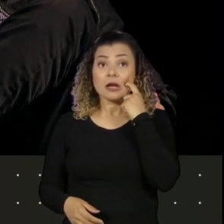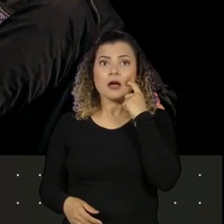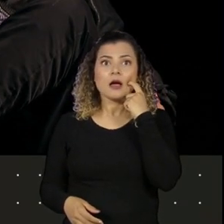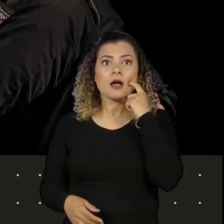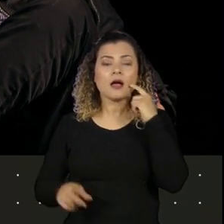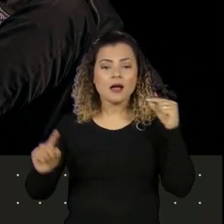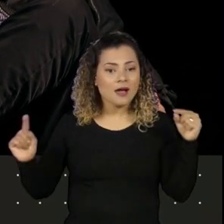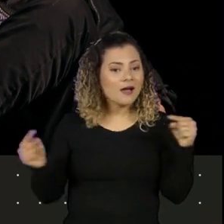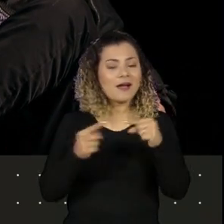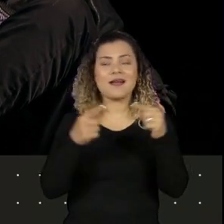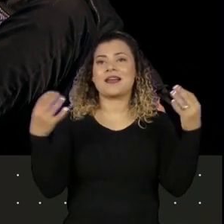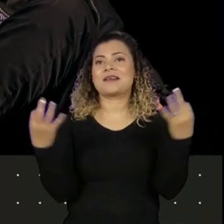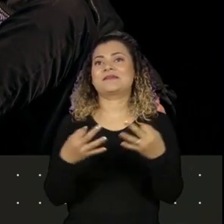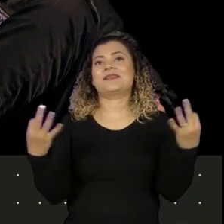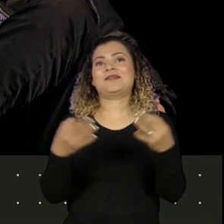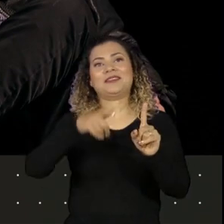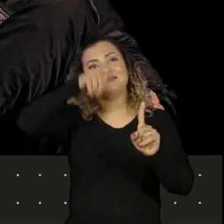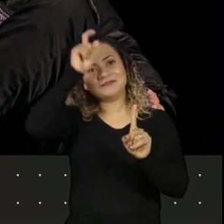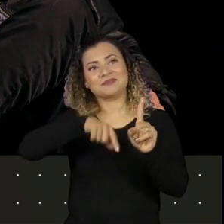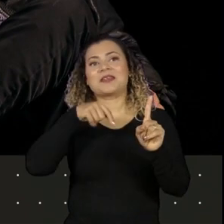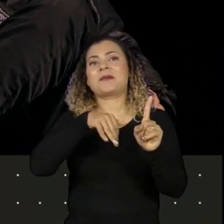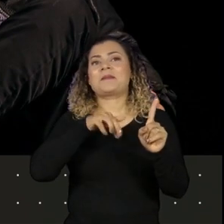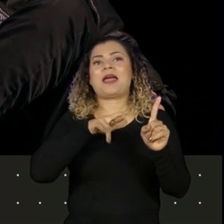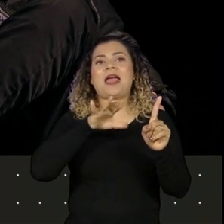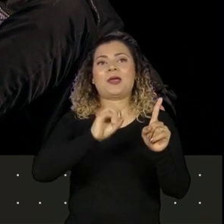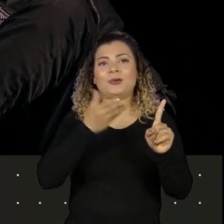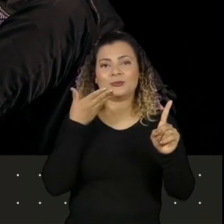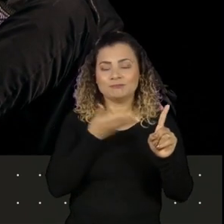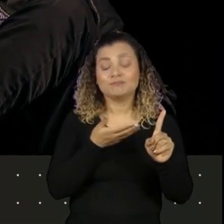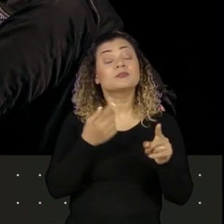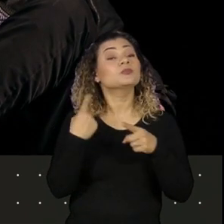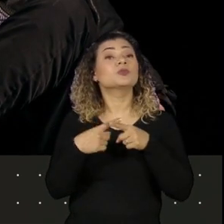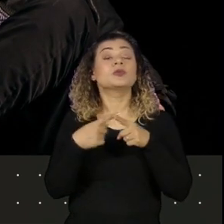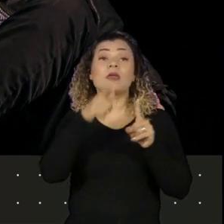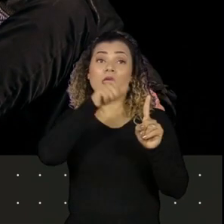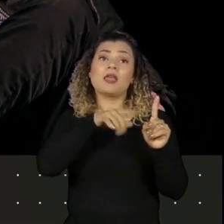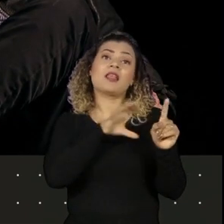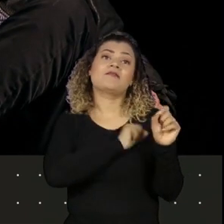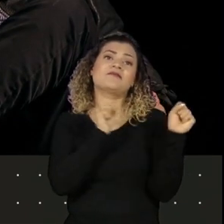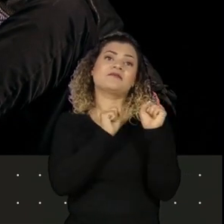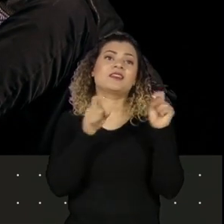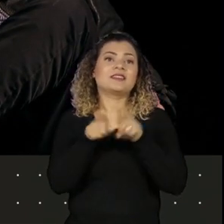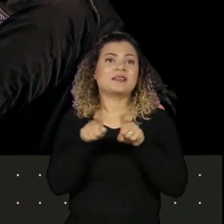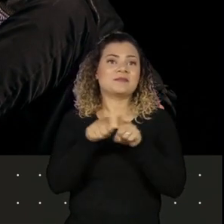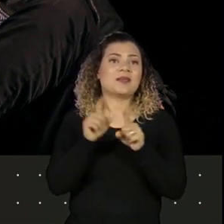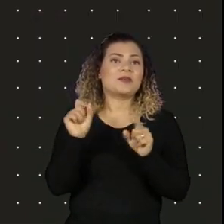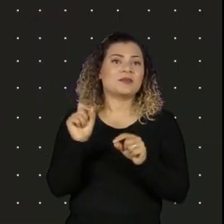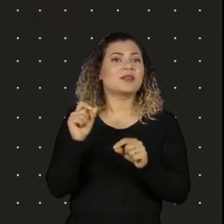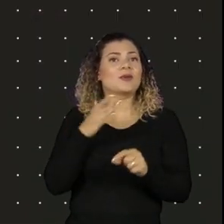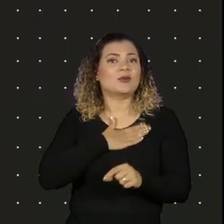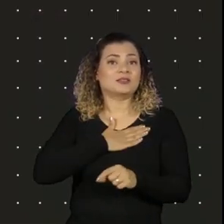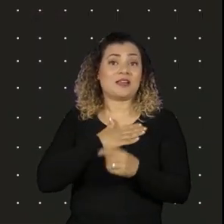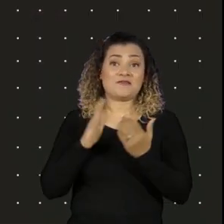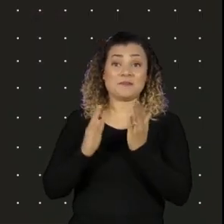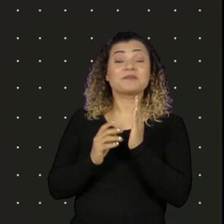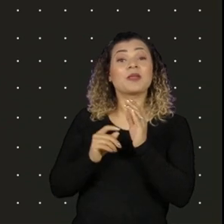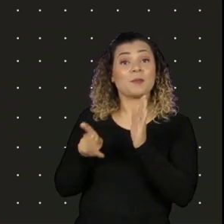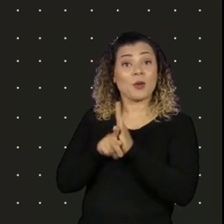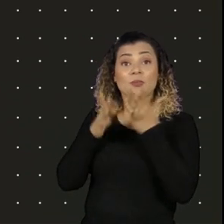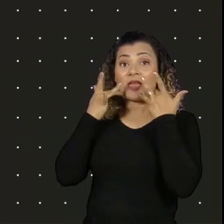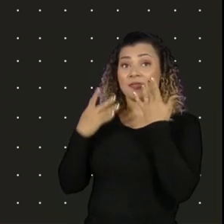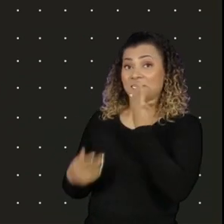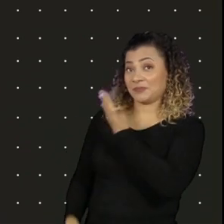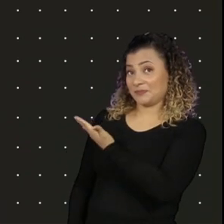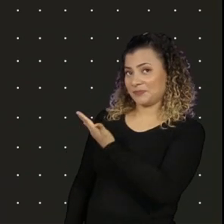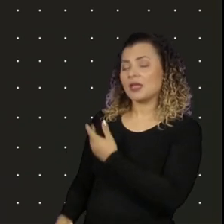à conclusão que não poderia ser outra figura que não fosse o Mário, inclusive porque ele também era fã da obra do Angeli. A partir dali eu comecei a frequentar